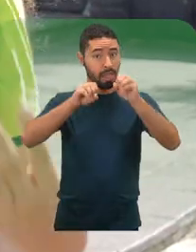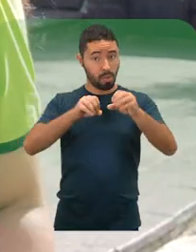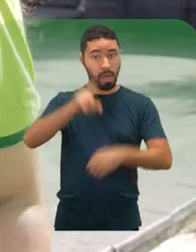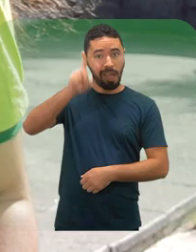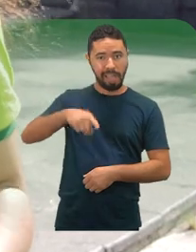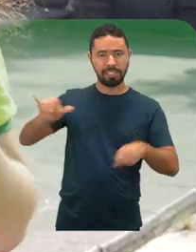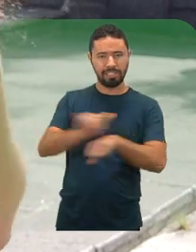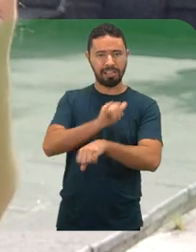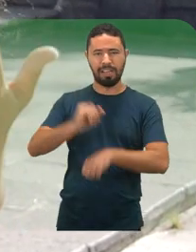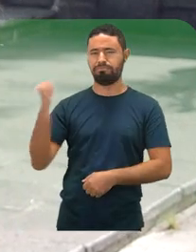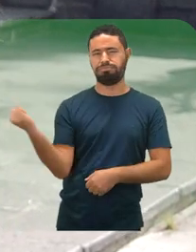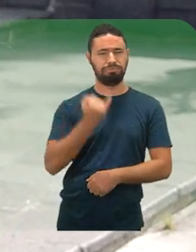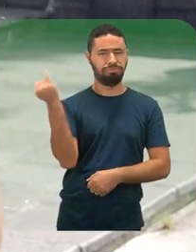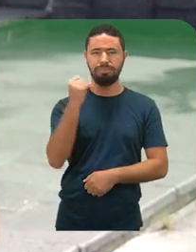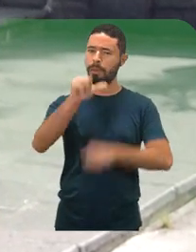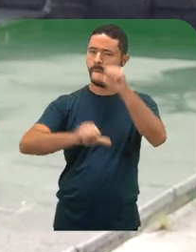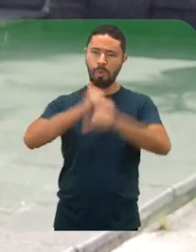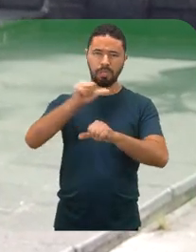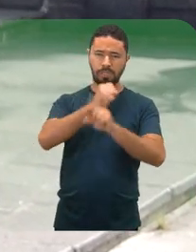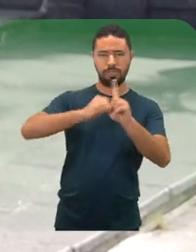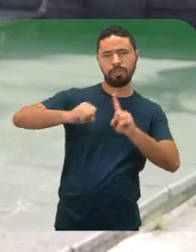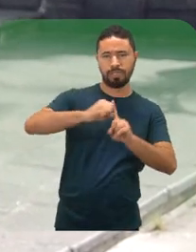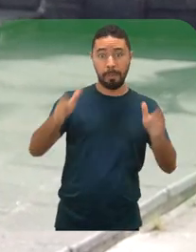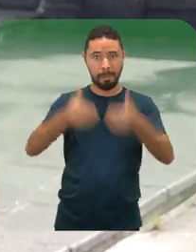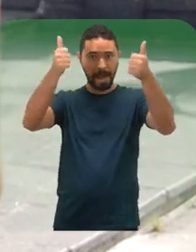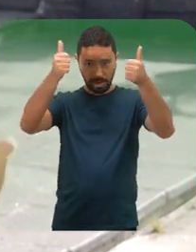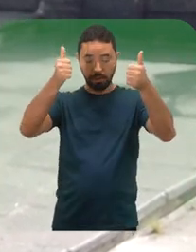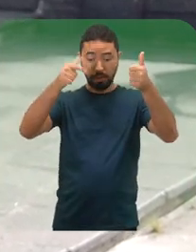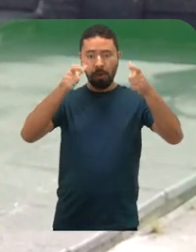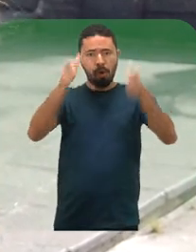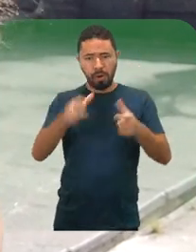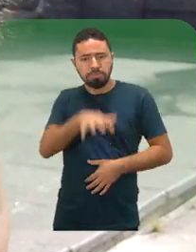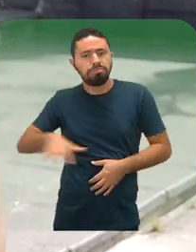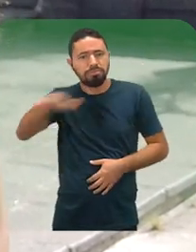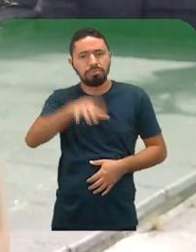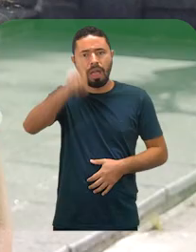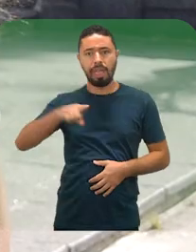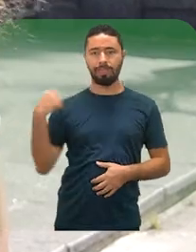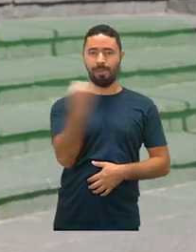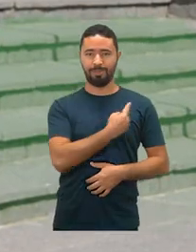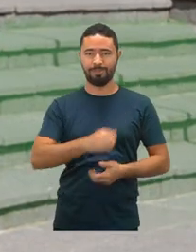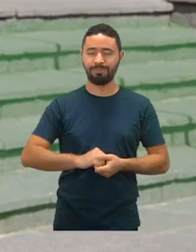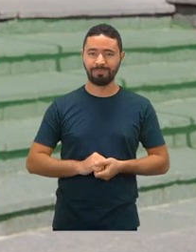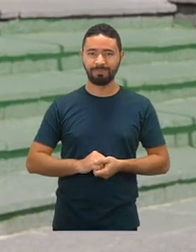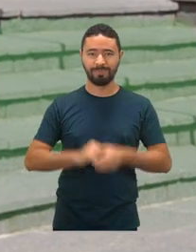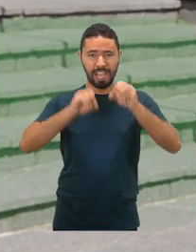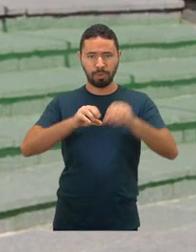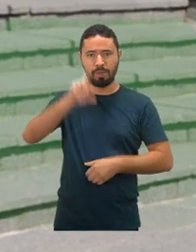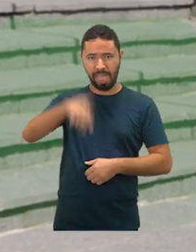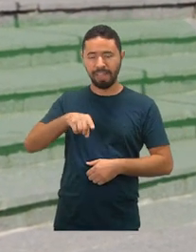A educação é uma ferramenta fundamental para a mudança social. Esse espaço é nosso por direito. A